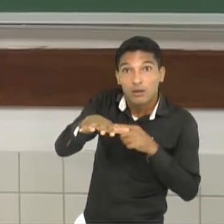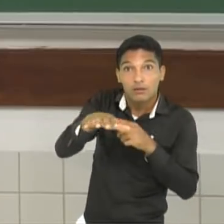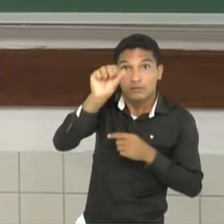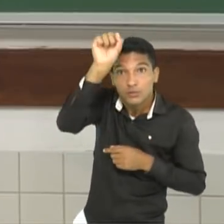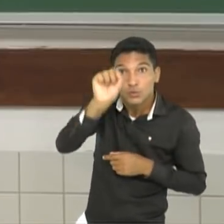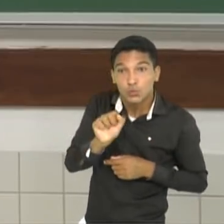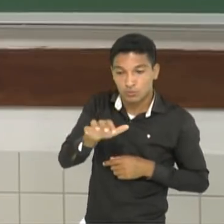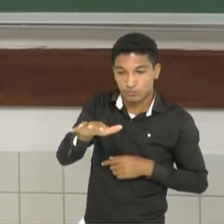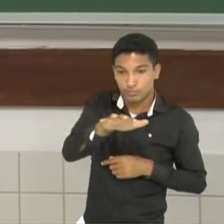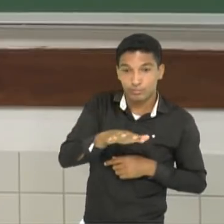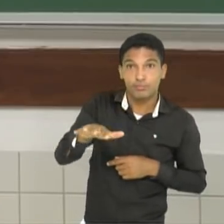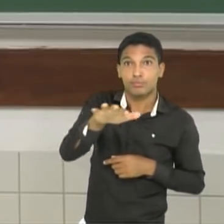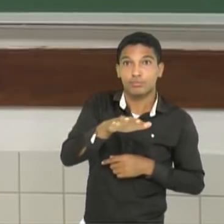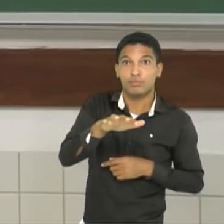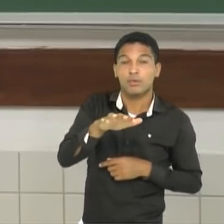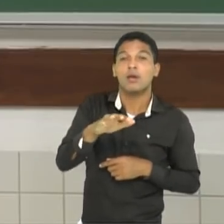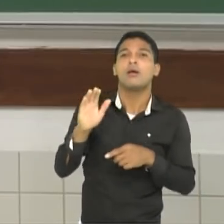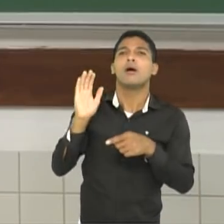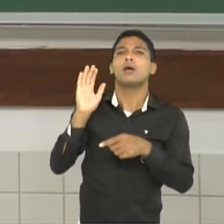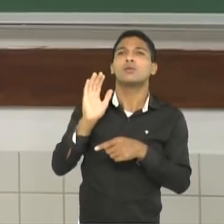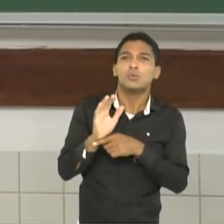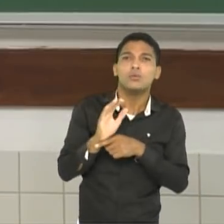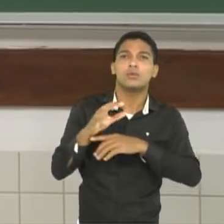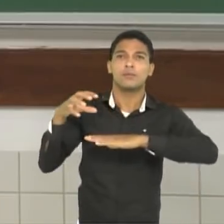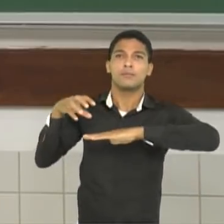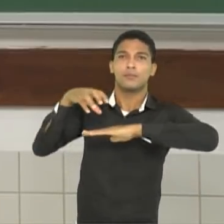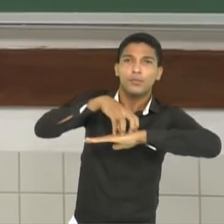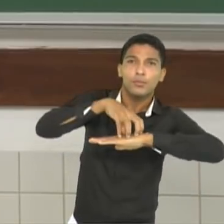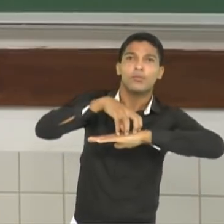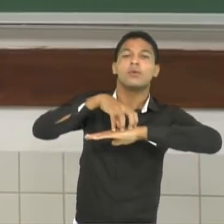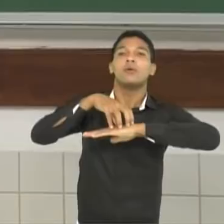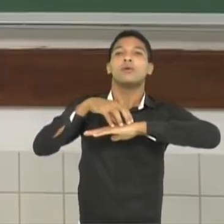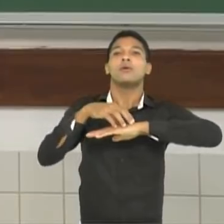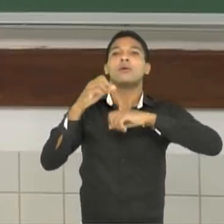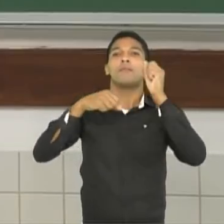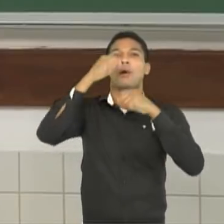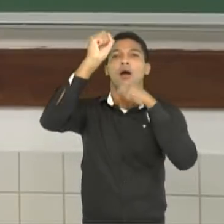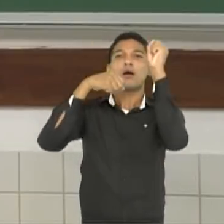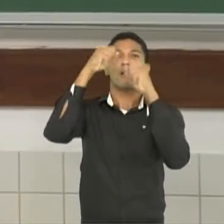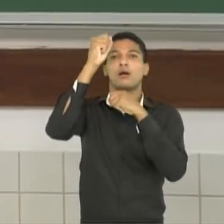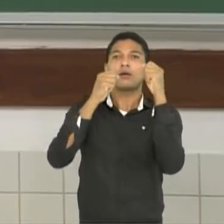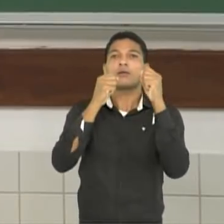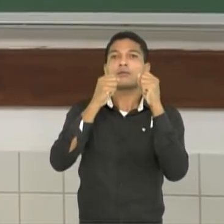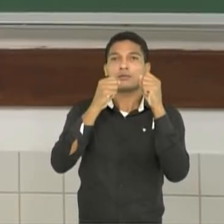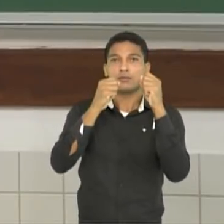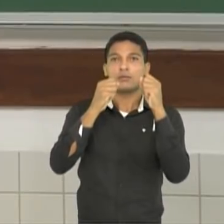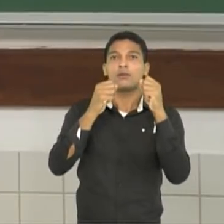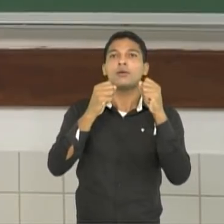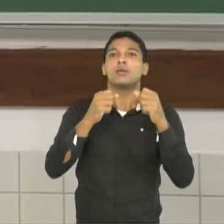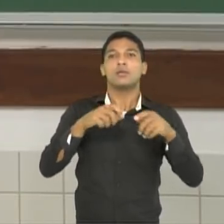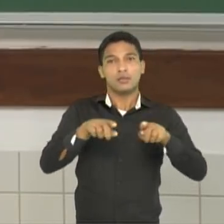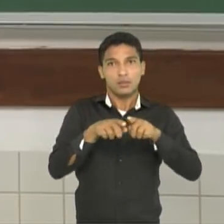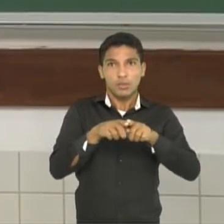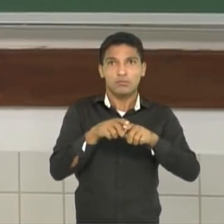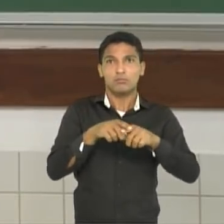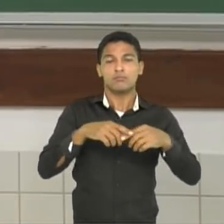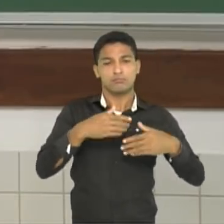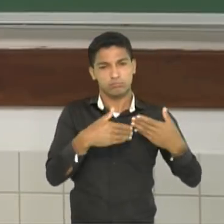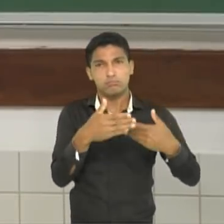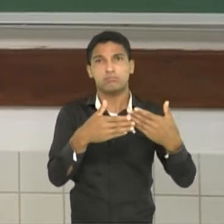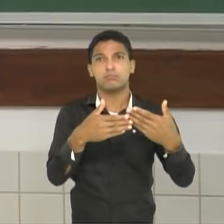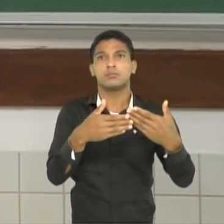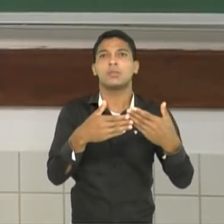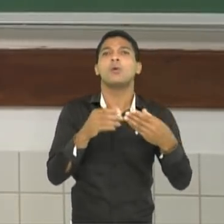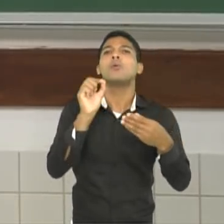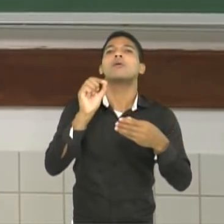ajudam nesse desenvolvimento industrial, na implantação da indústria e na continuidade da industrialização na região,